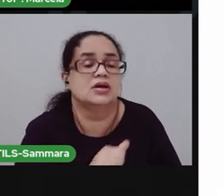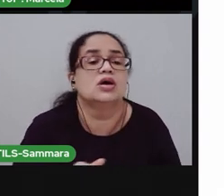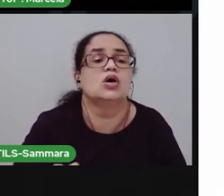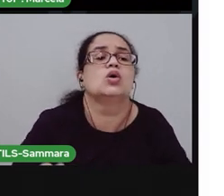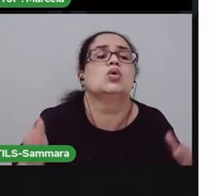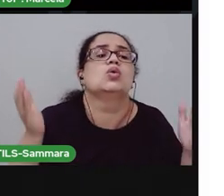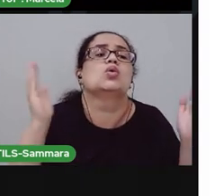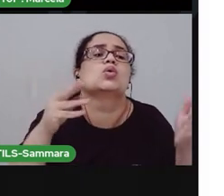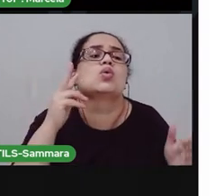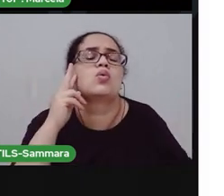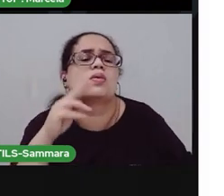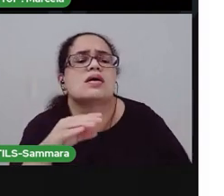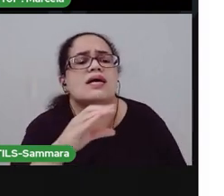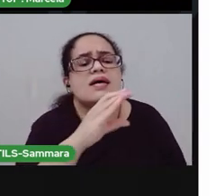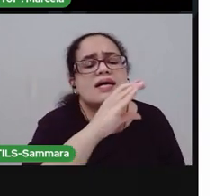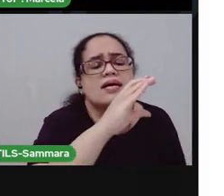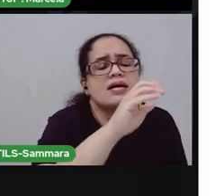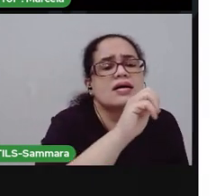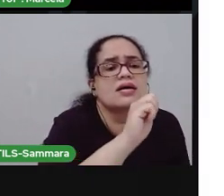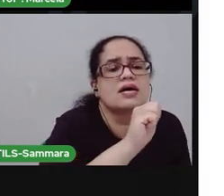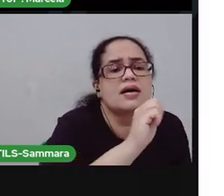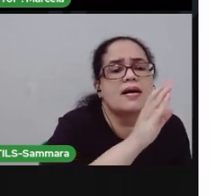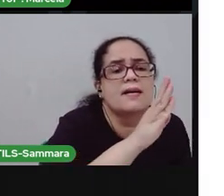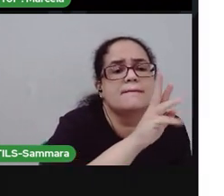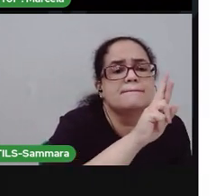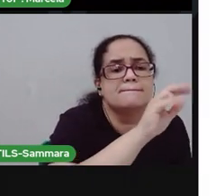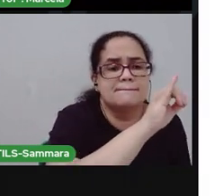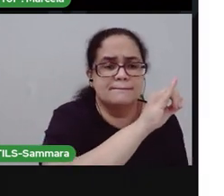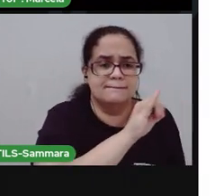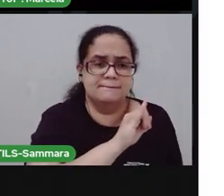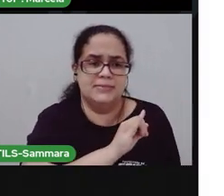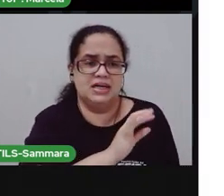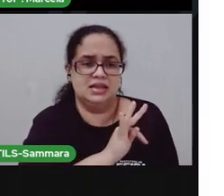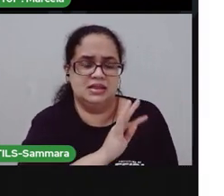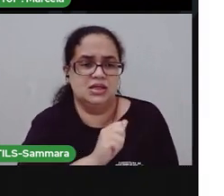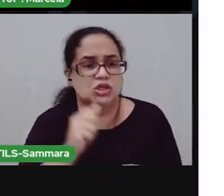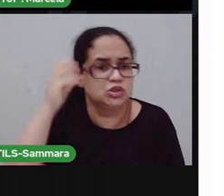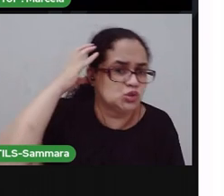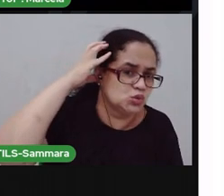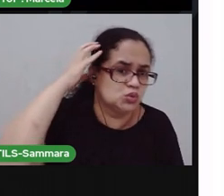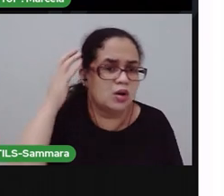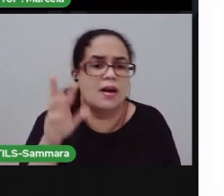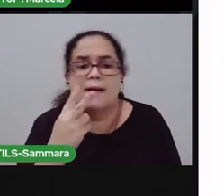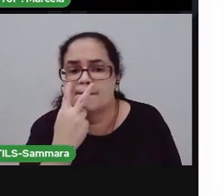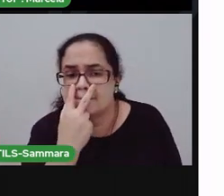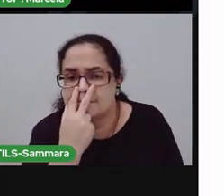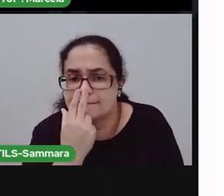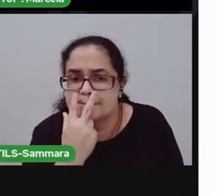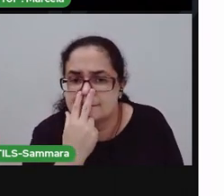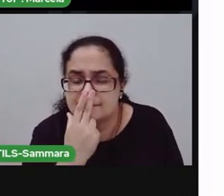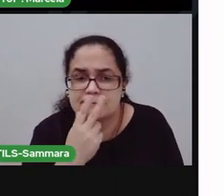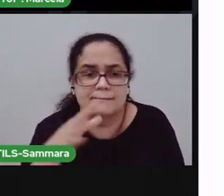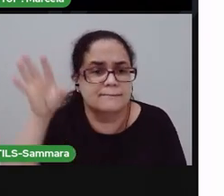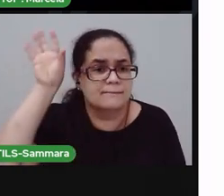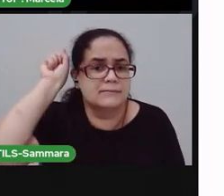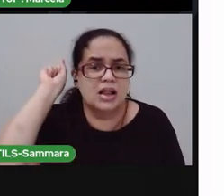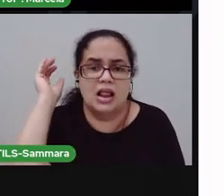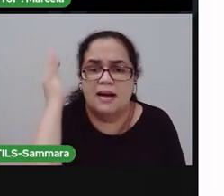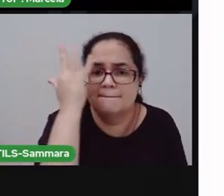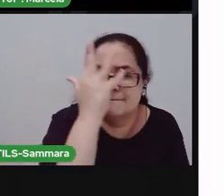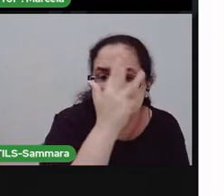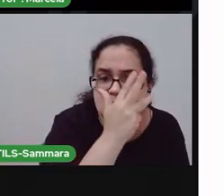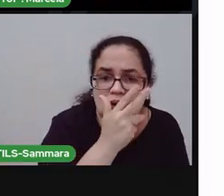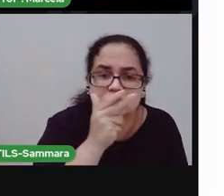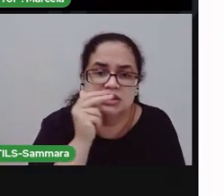Agora, cabrita tem algum som parecido com a palavra bonita?